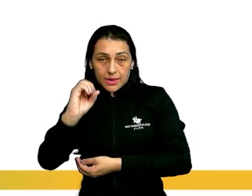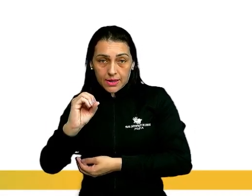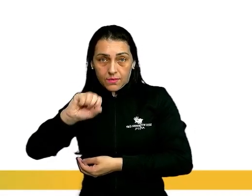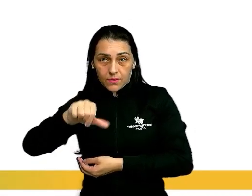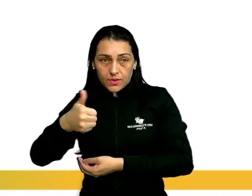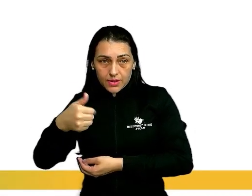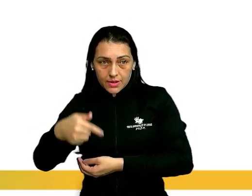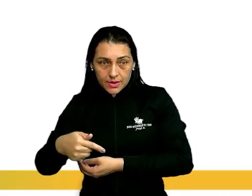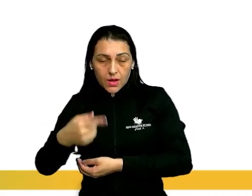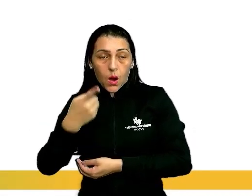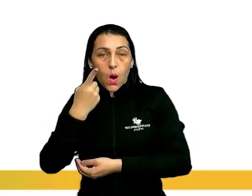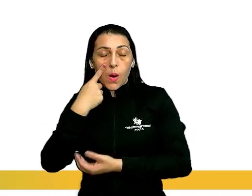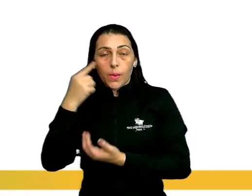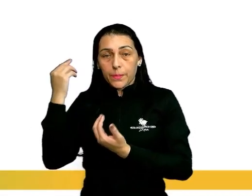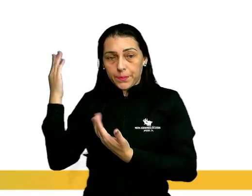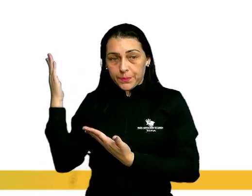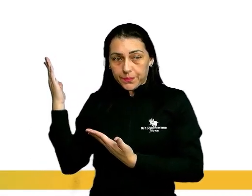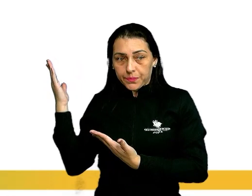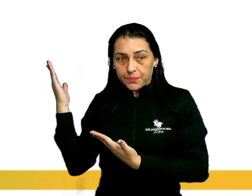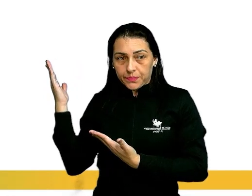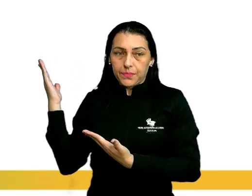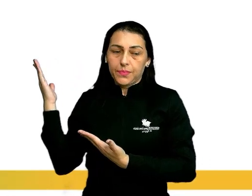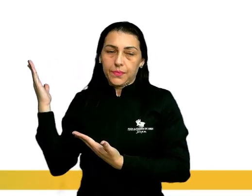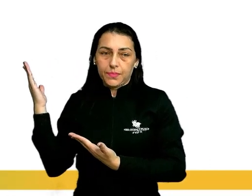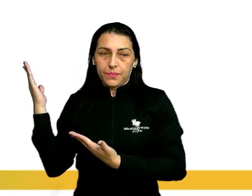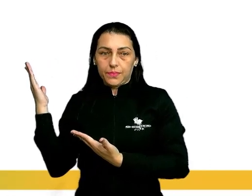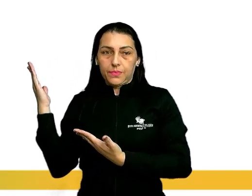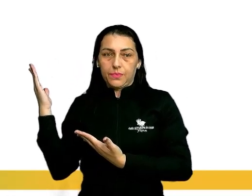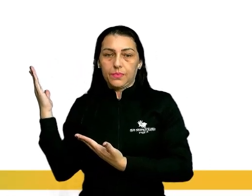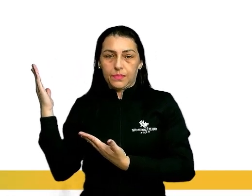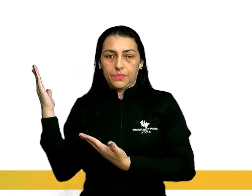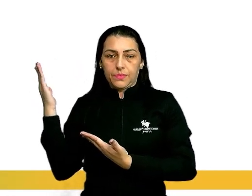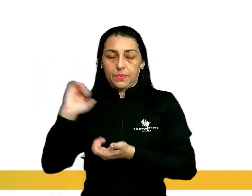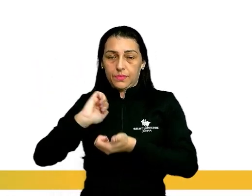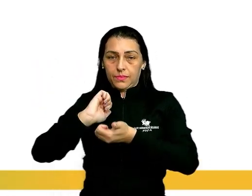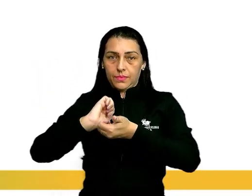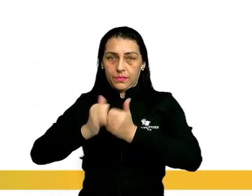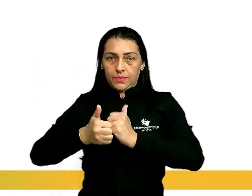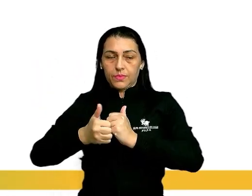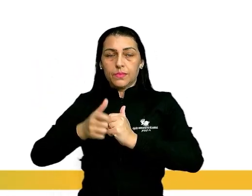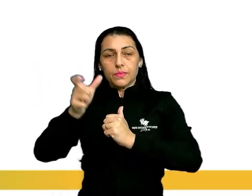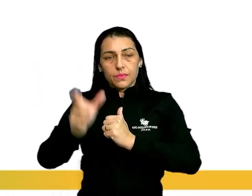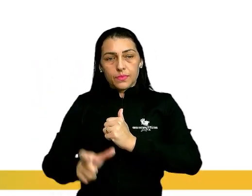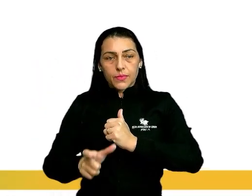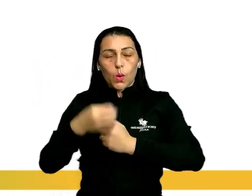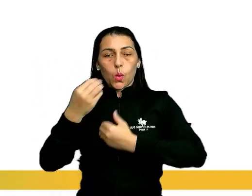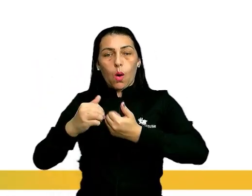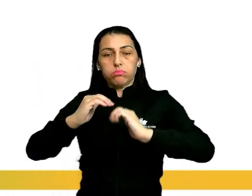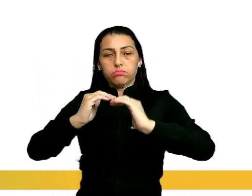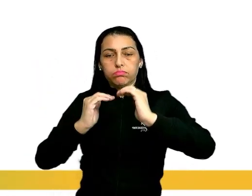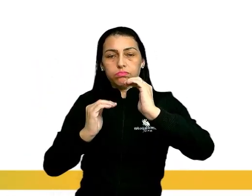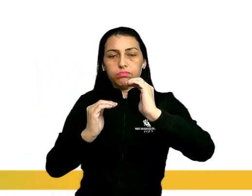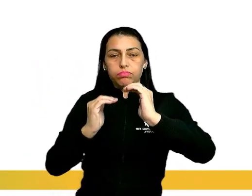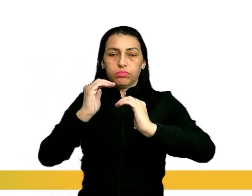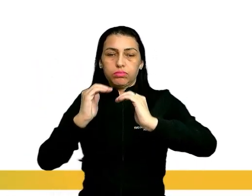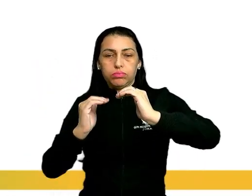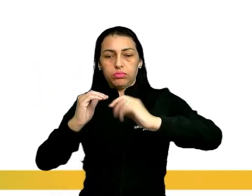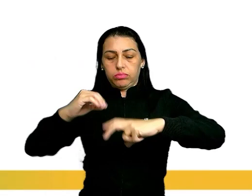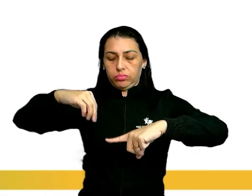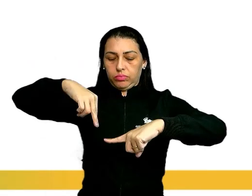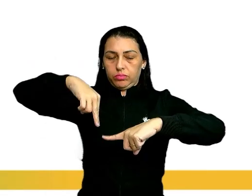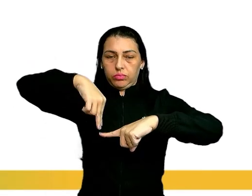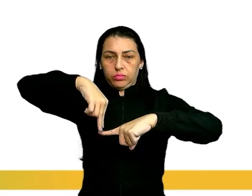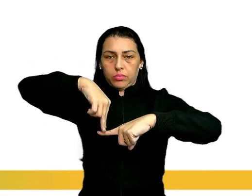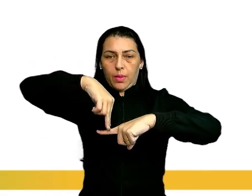0,17 a figura está aqui mostrando para nós Justamente esse spost né E como atleta está se equilibrando então nessa corda